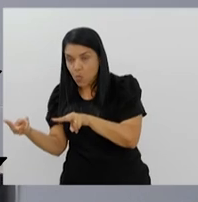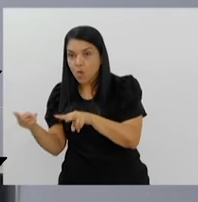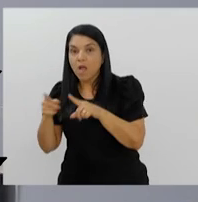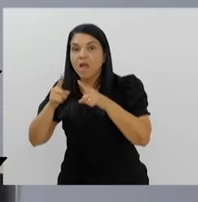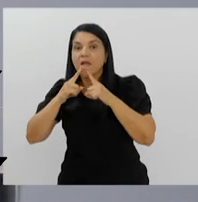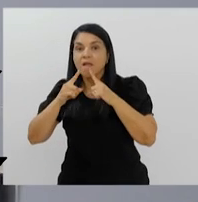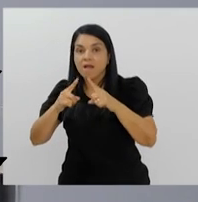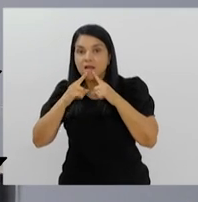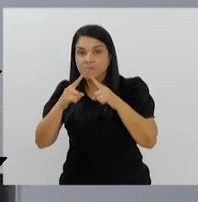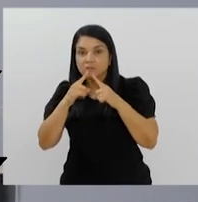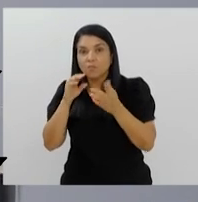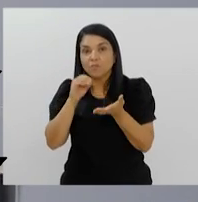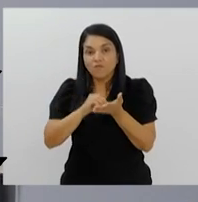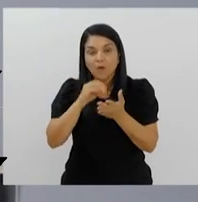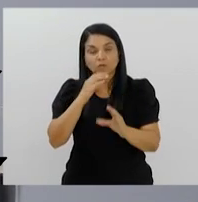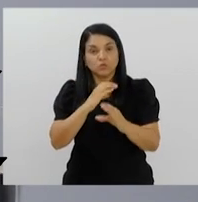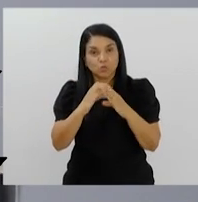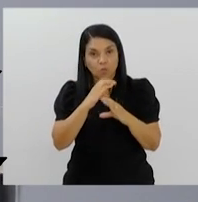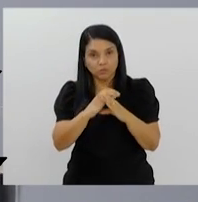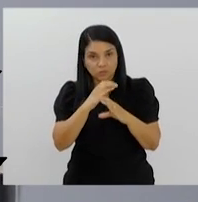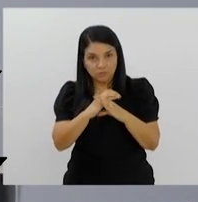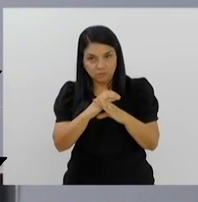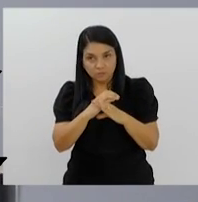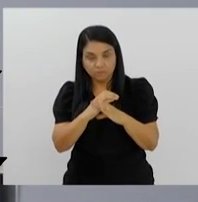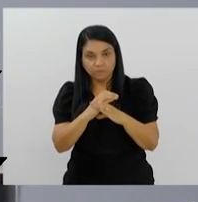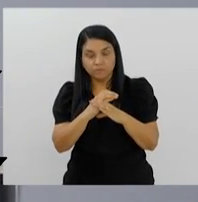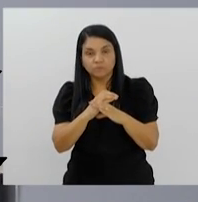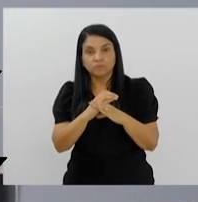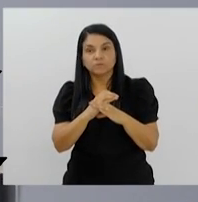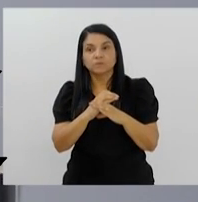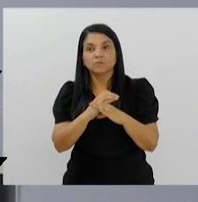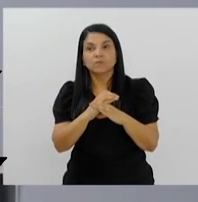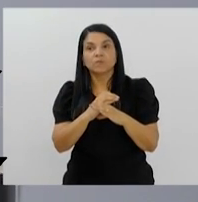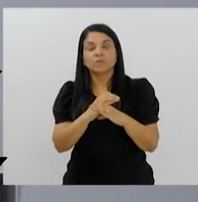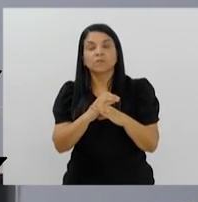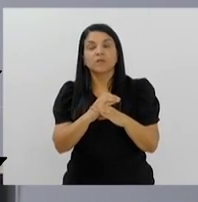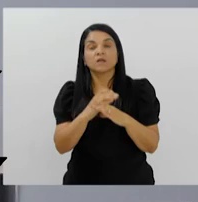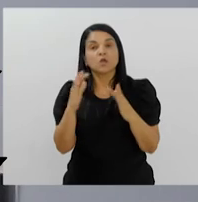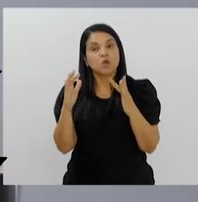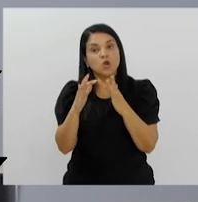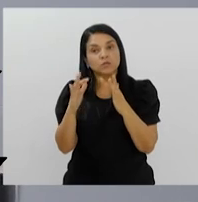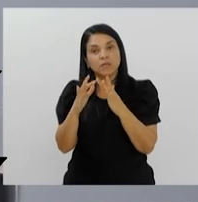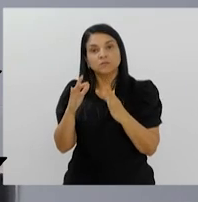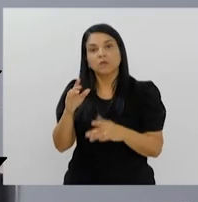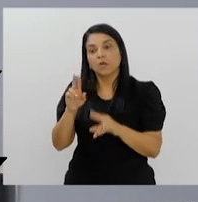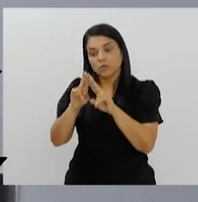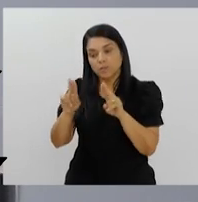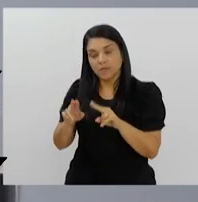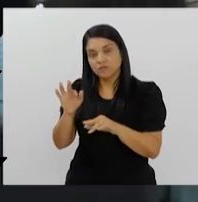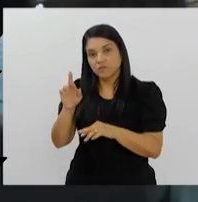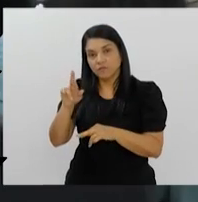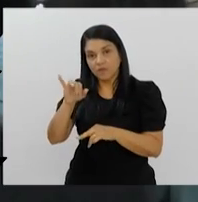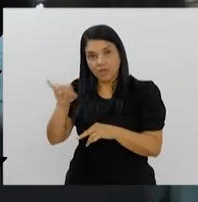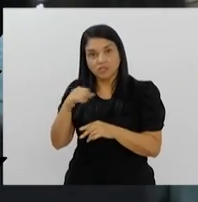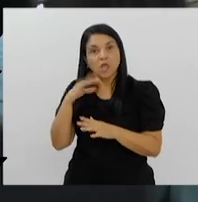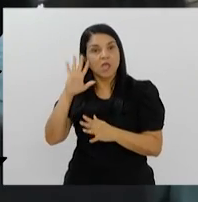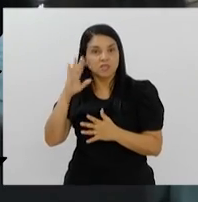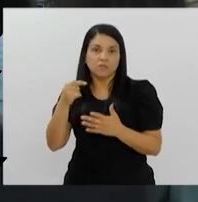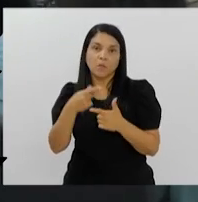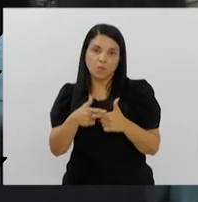à falta de comunicação prontamente entrando em contato com Unimed ferge a Unimed ferge solucionou e